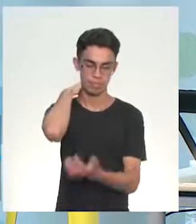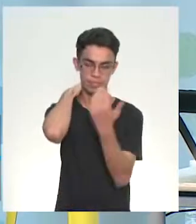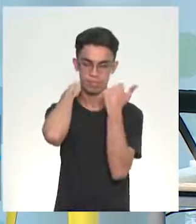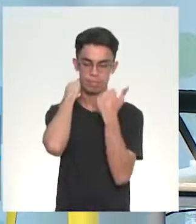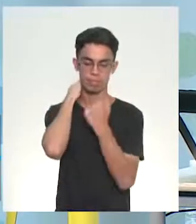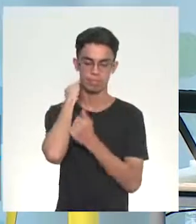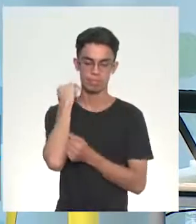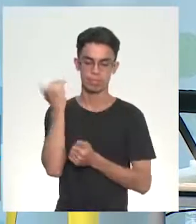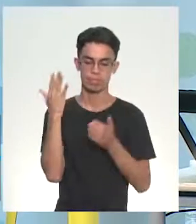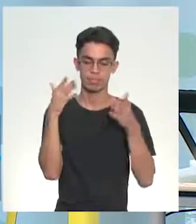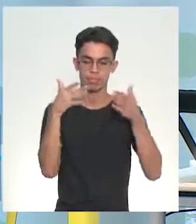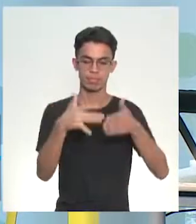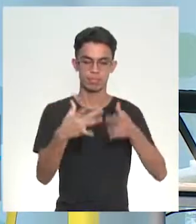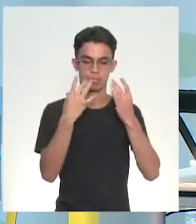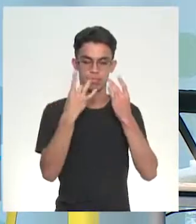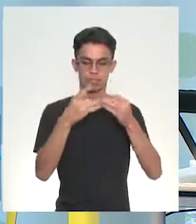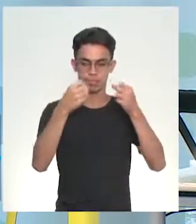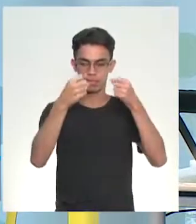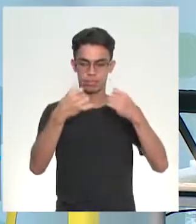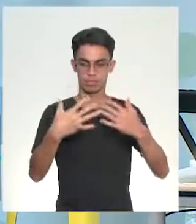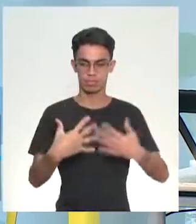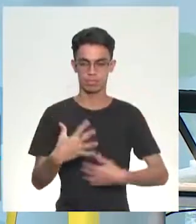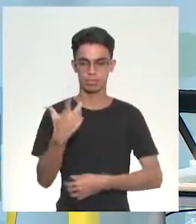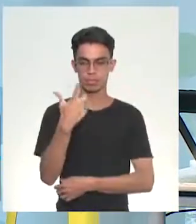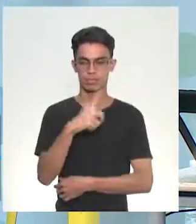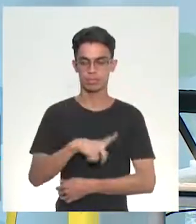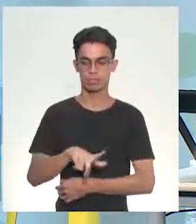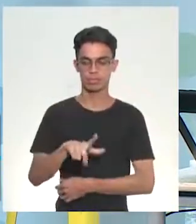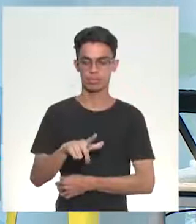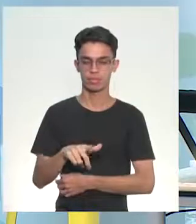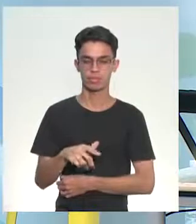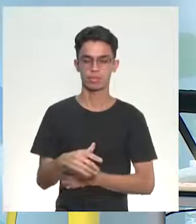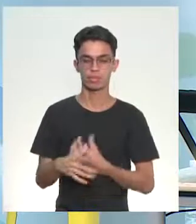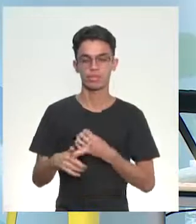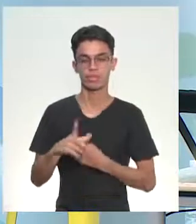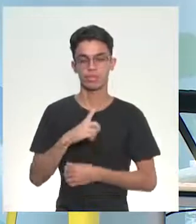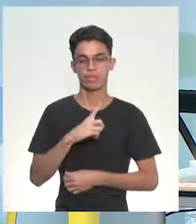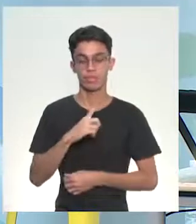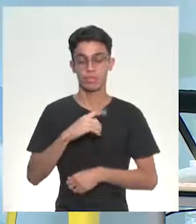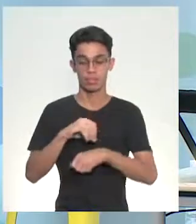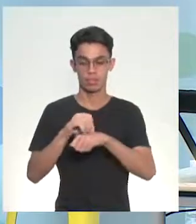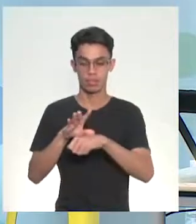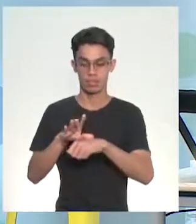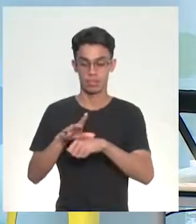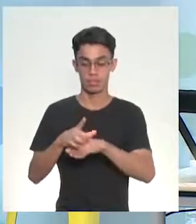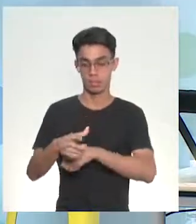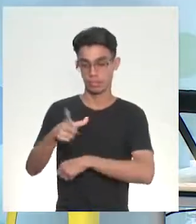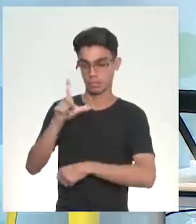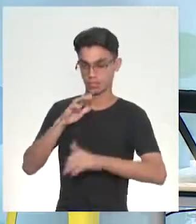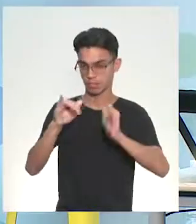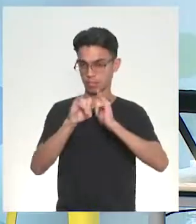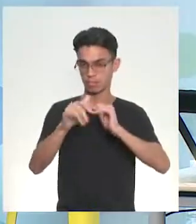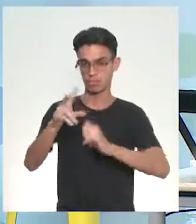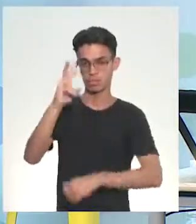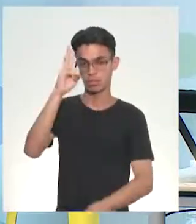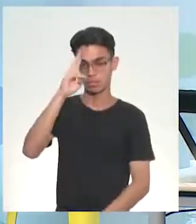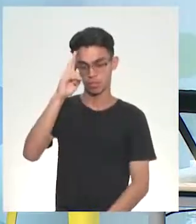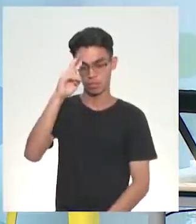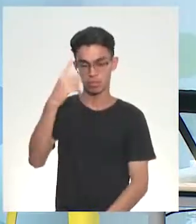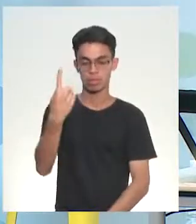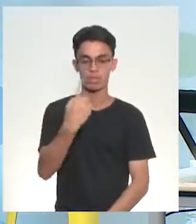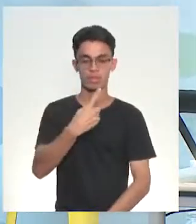se concentra, que eu vou explicar de novo. Muito bem. Tinha dado uma dica para vocês, né? Que a primeira